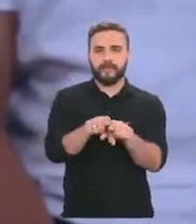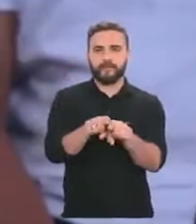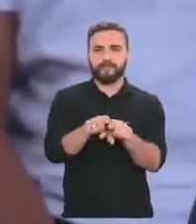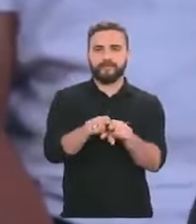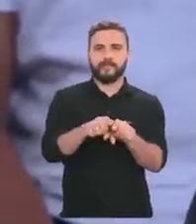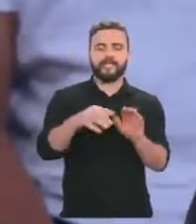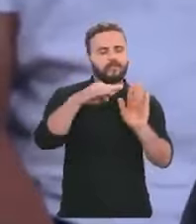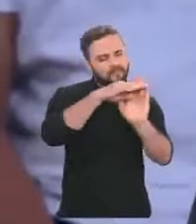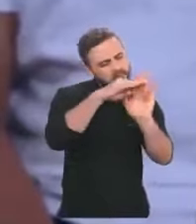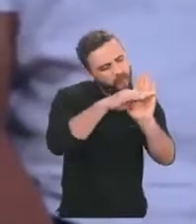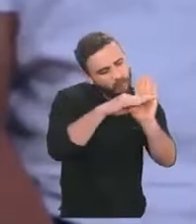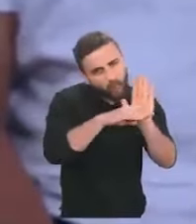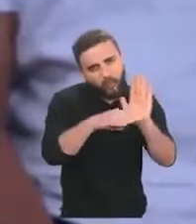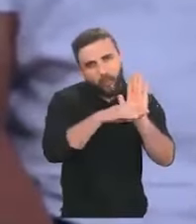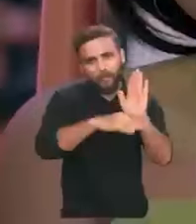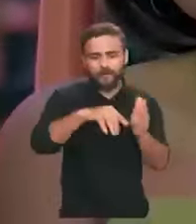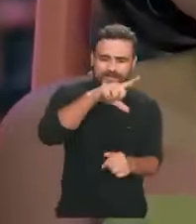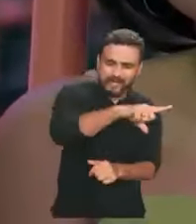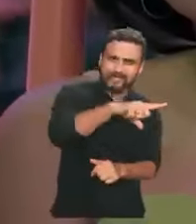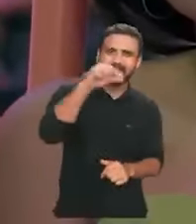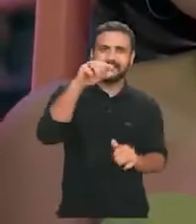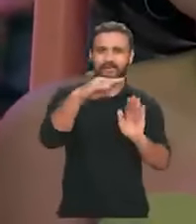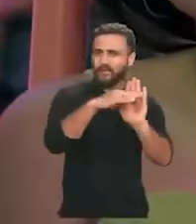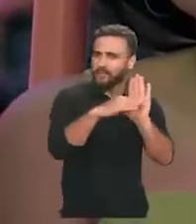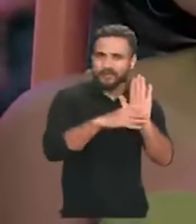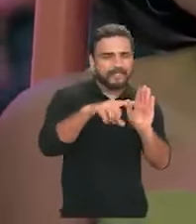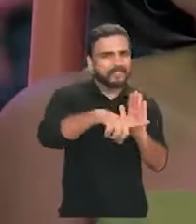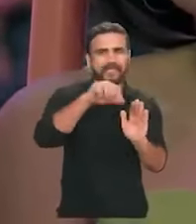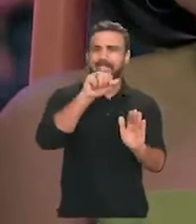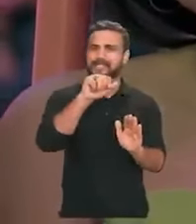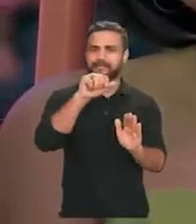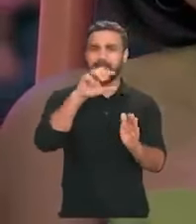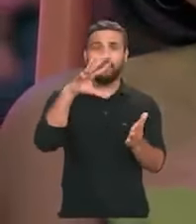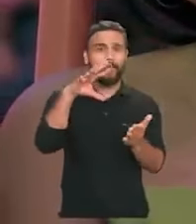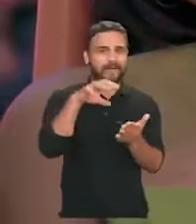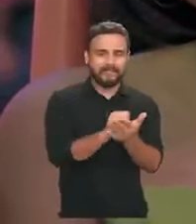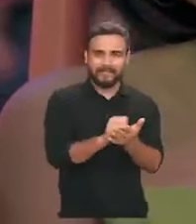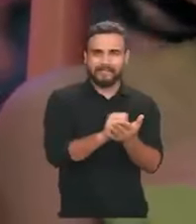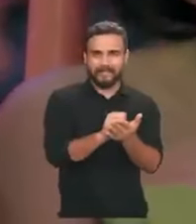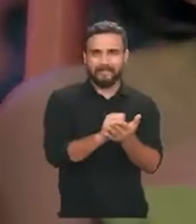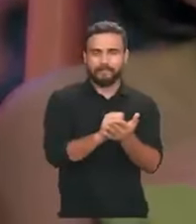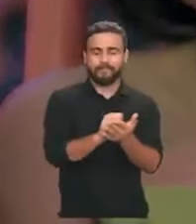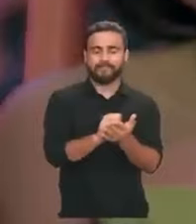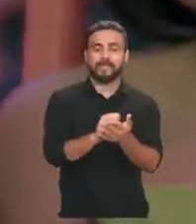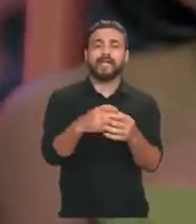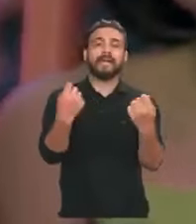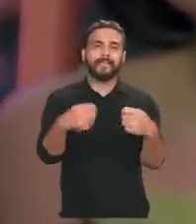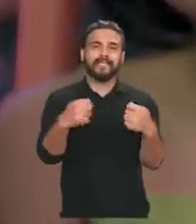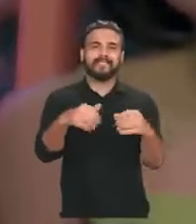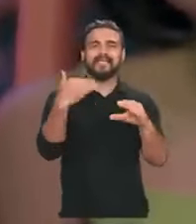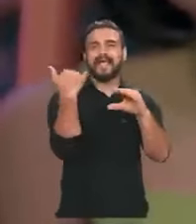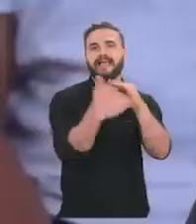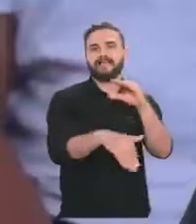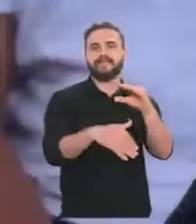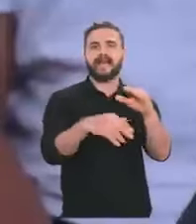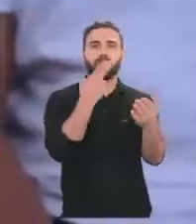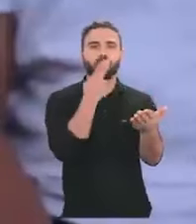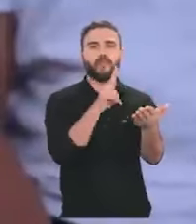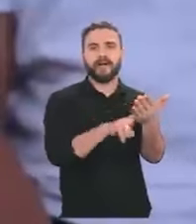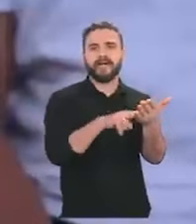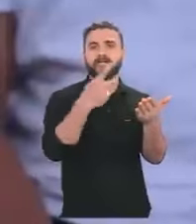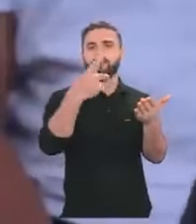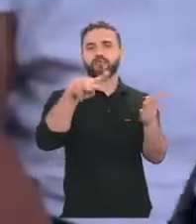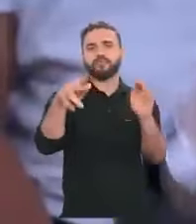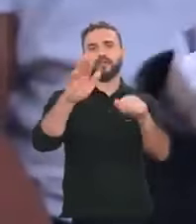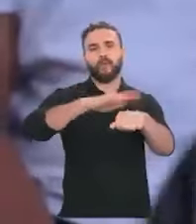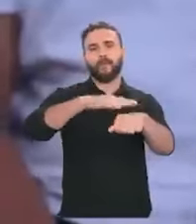para preencher. A gente precisa de duas referências, um sendo de um pastor da sua igreja local. E a gente também vai te